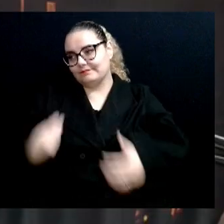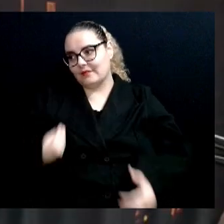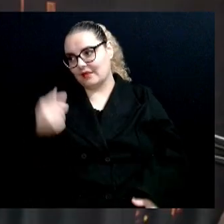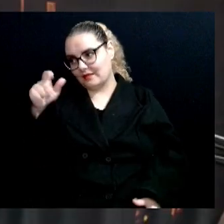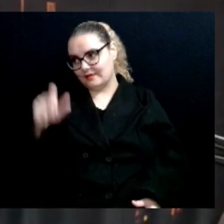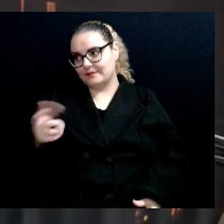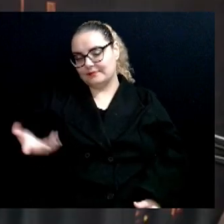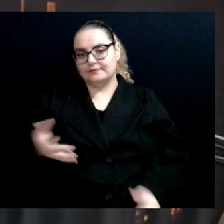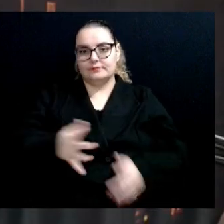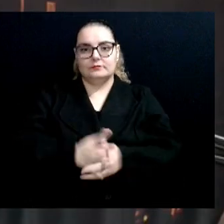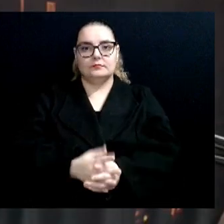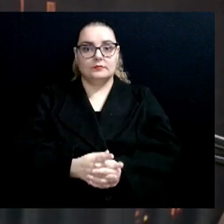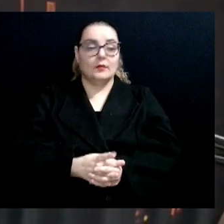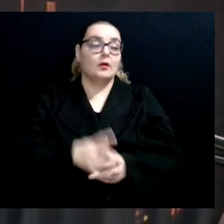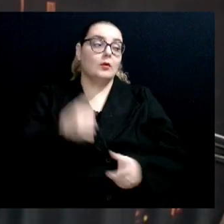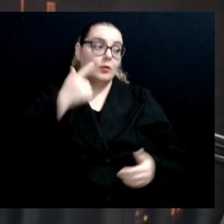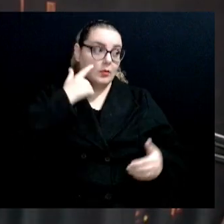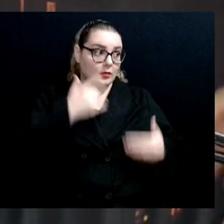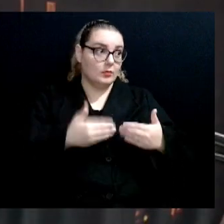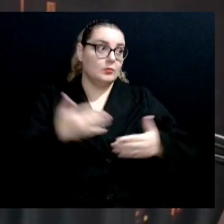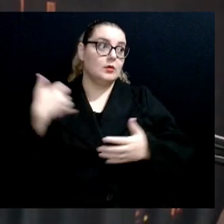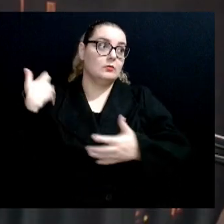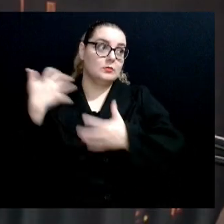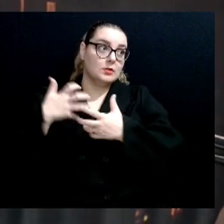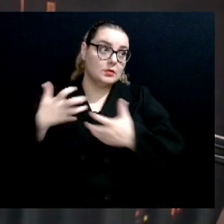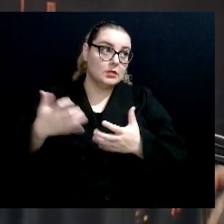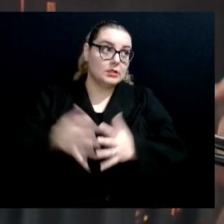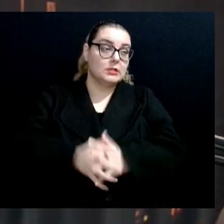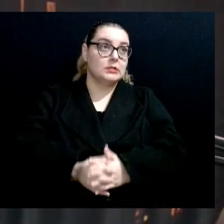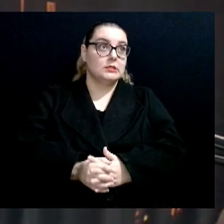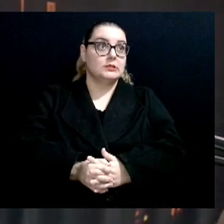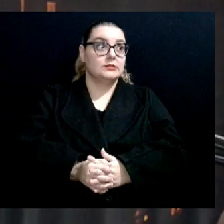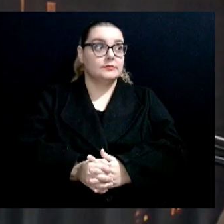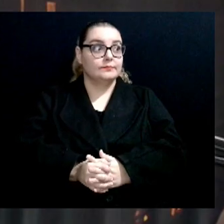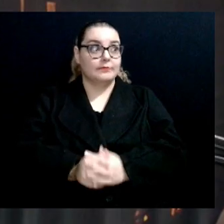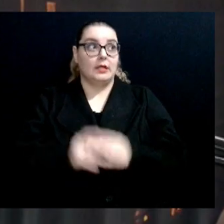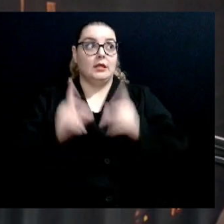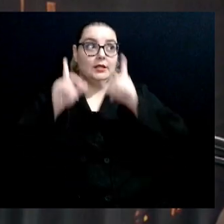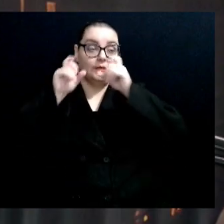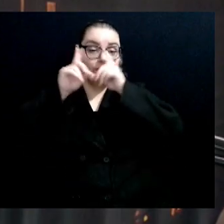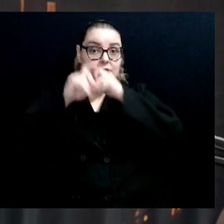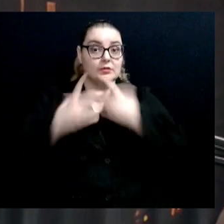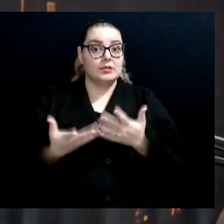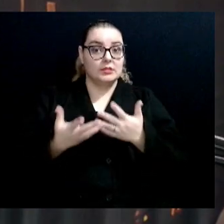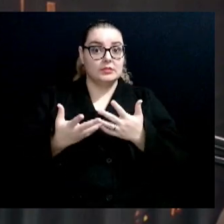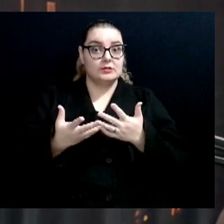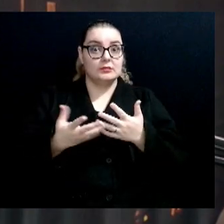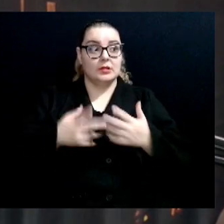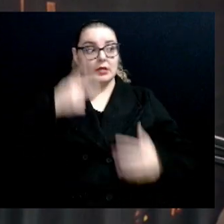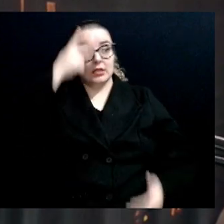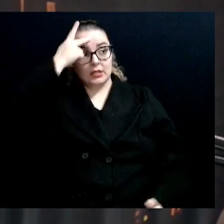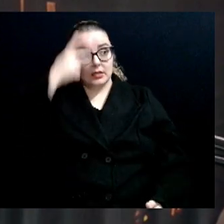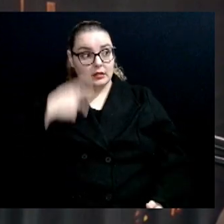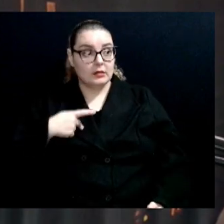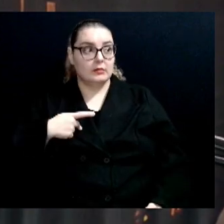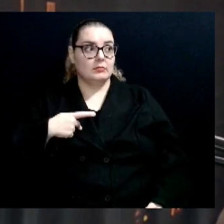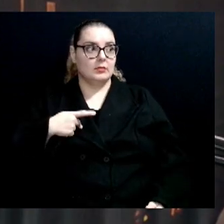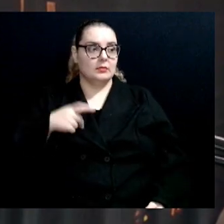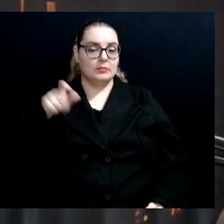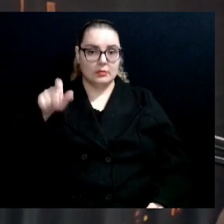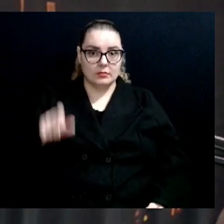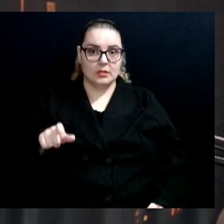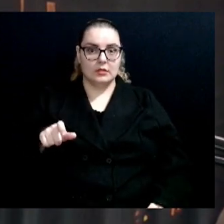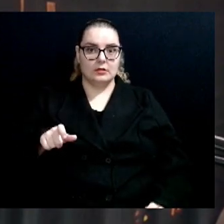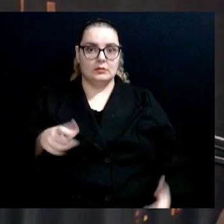de envelhecimento é um processo muito difícil da própria pessoa, né, de até aceitar